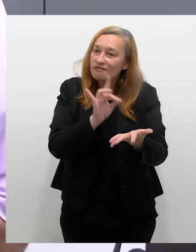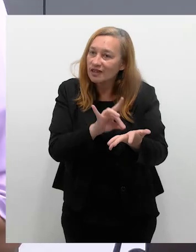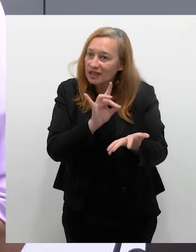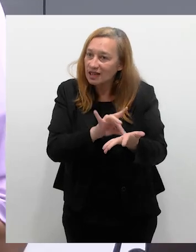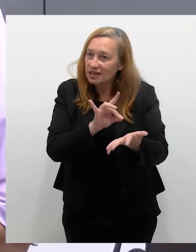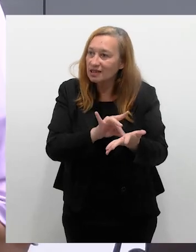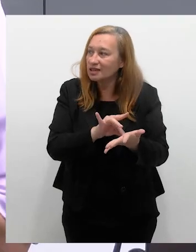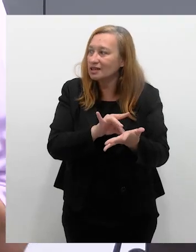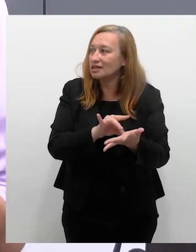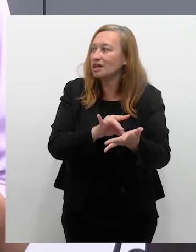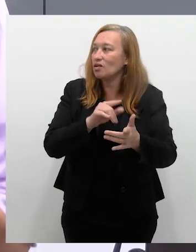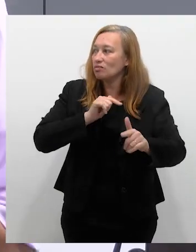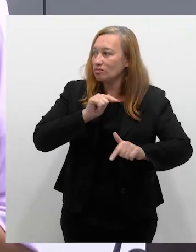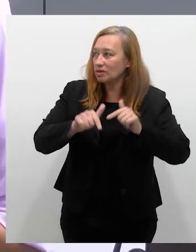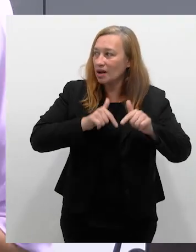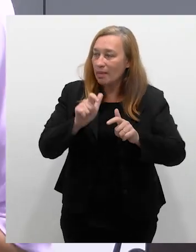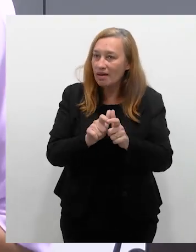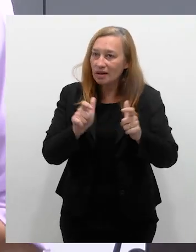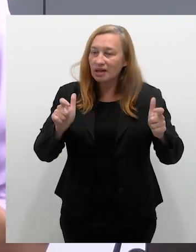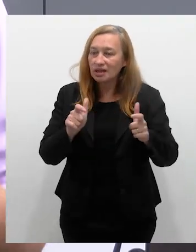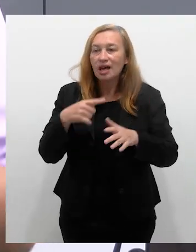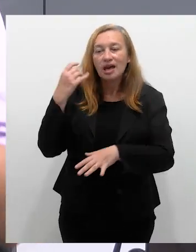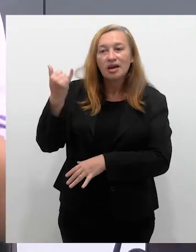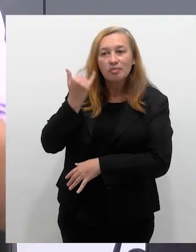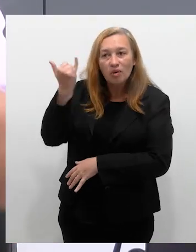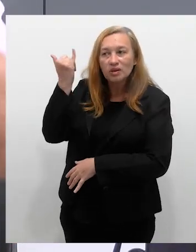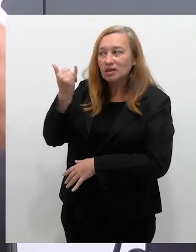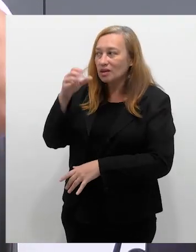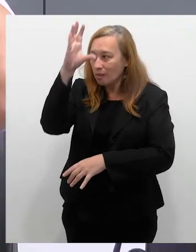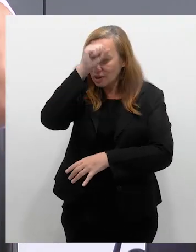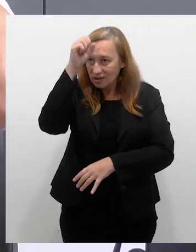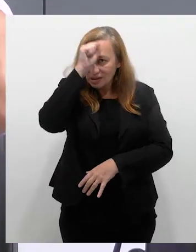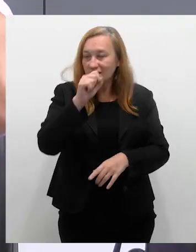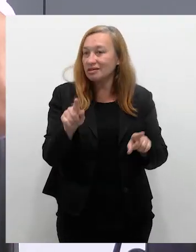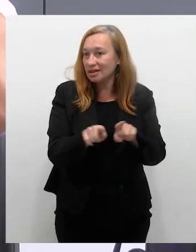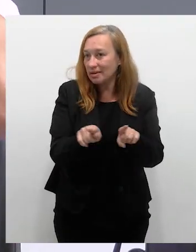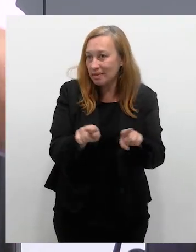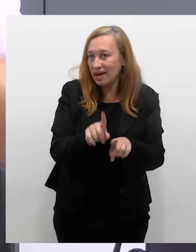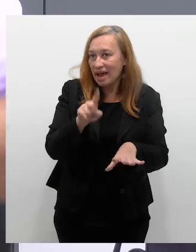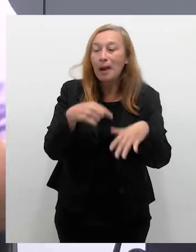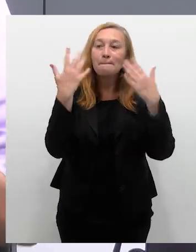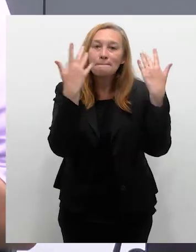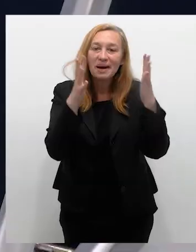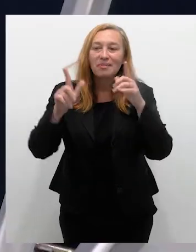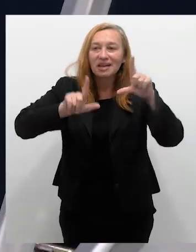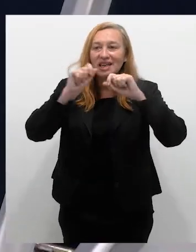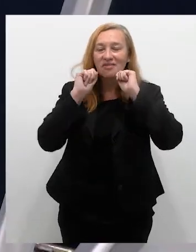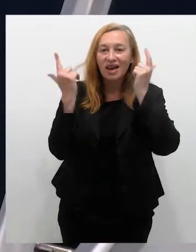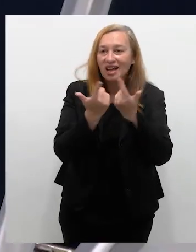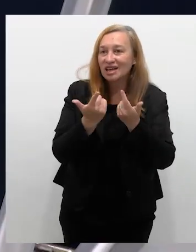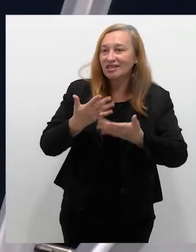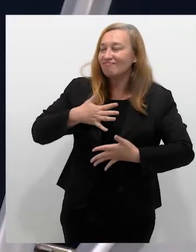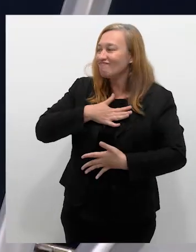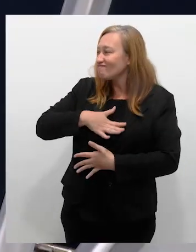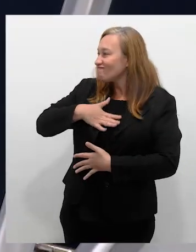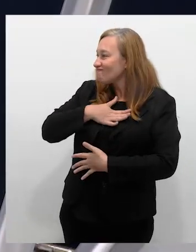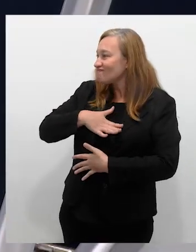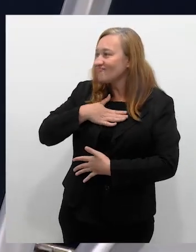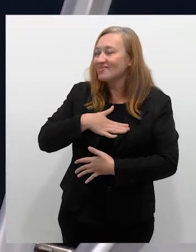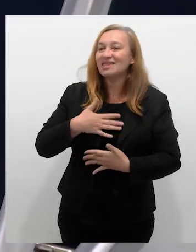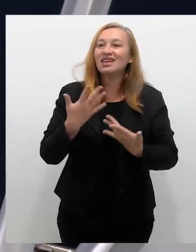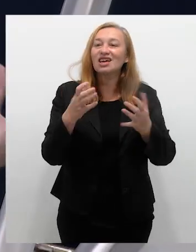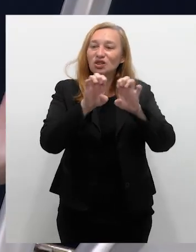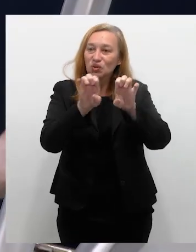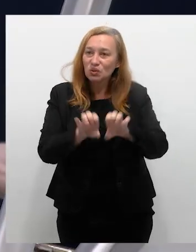E realmente é um grande serviço, é muito importante. É um aprendizado que a gente vai levando aqui também, né? E parabéns, TV Alerj. Adorei a